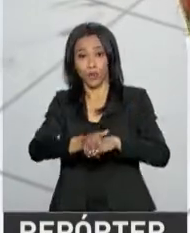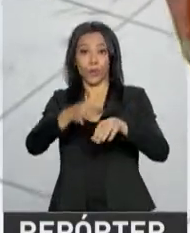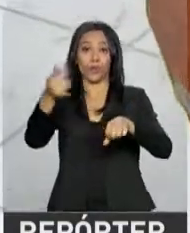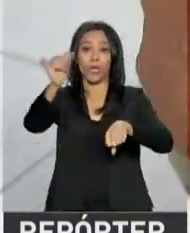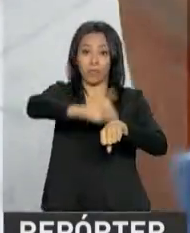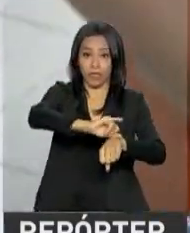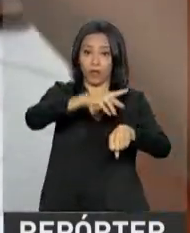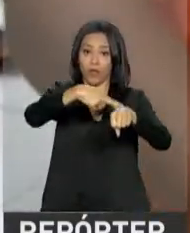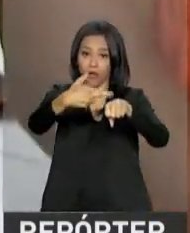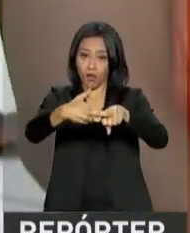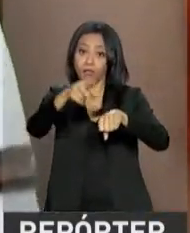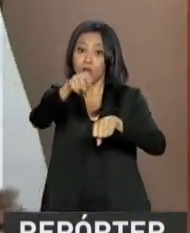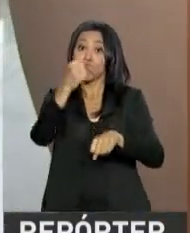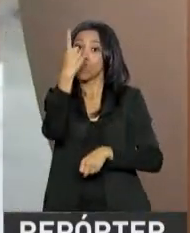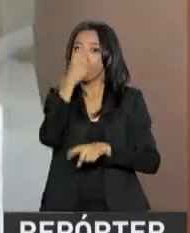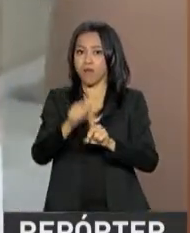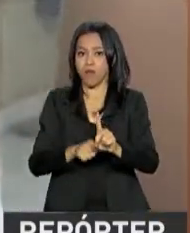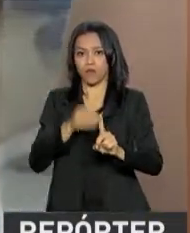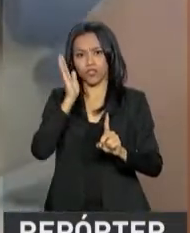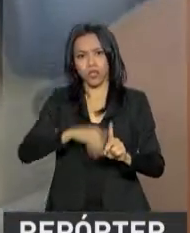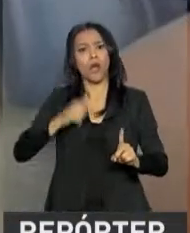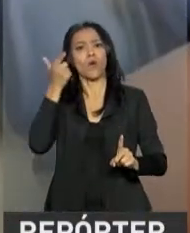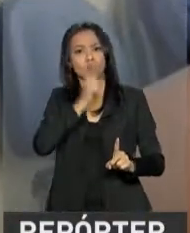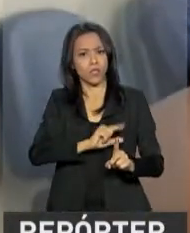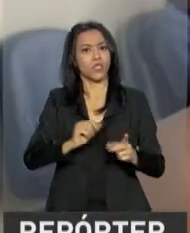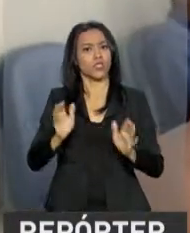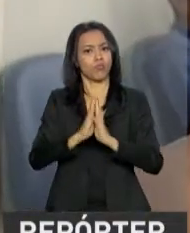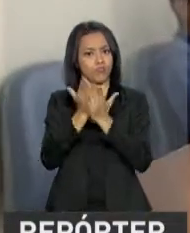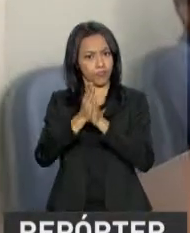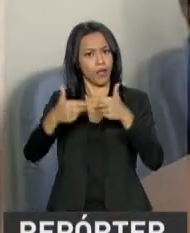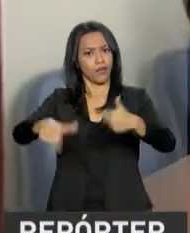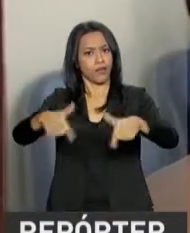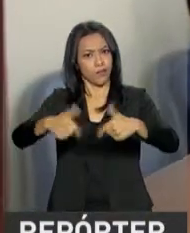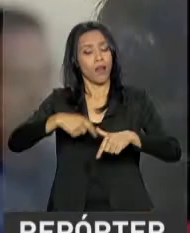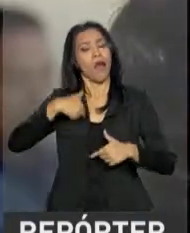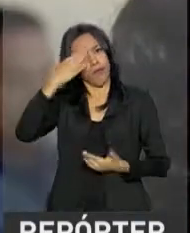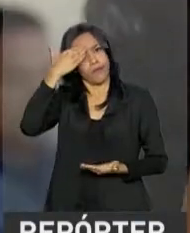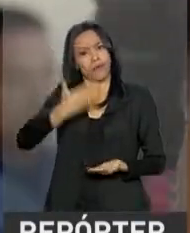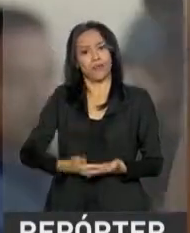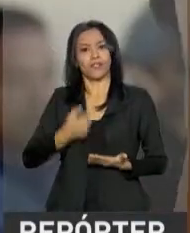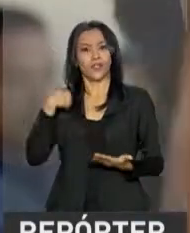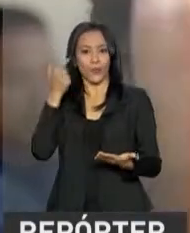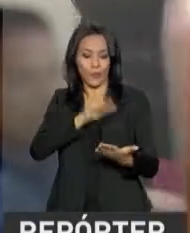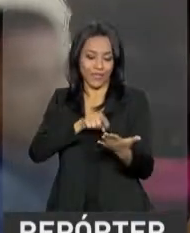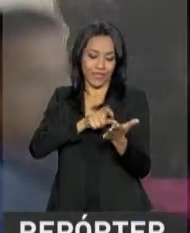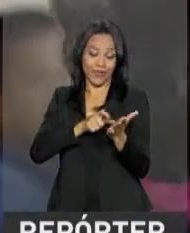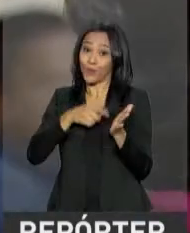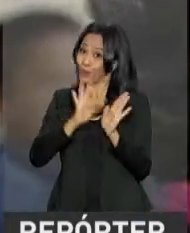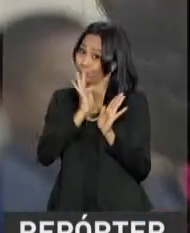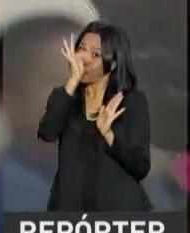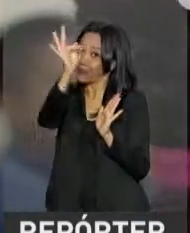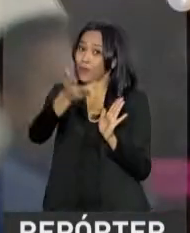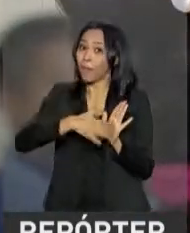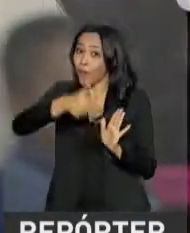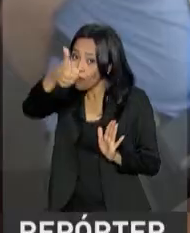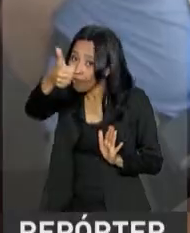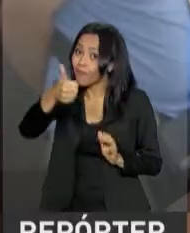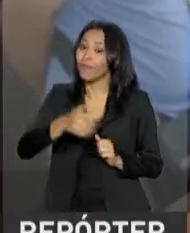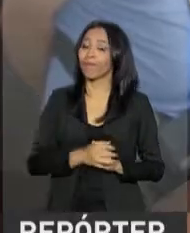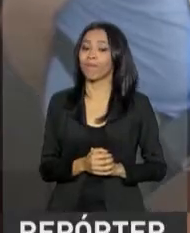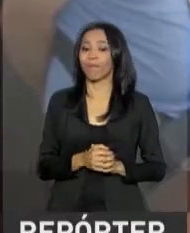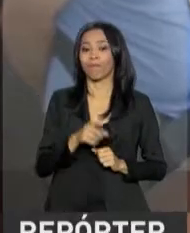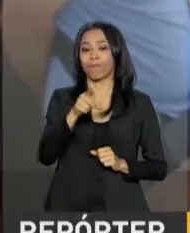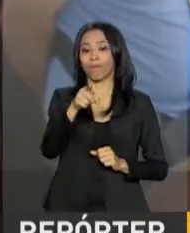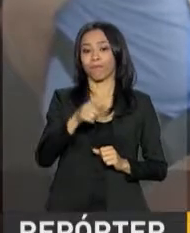menos de um mês e já está com o documento em mãos acredita que com a carteira de trabalho o futuro vai ser melhor